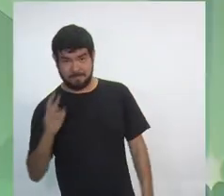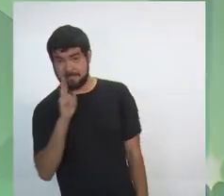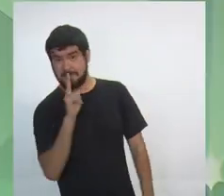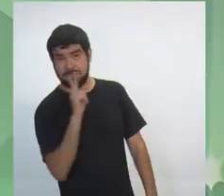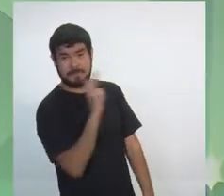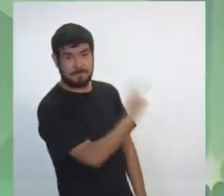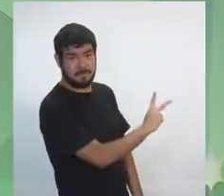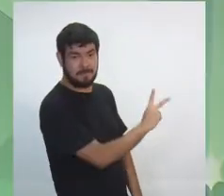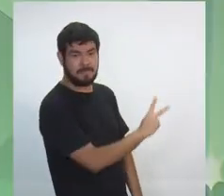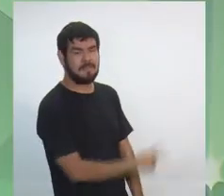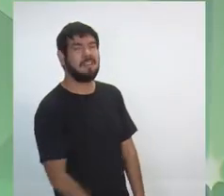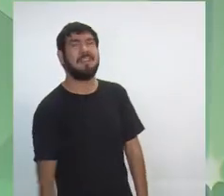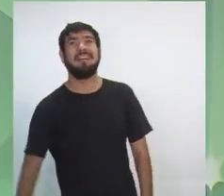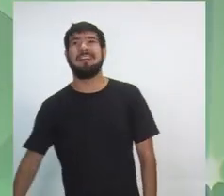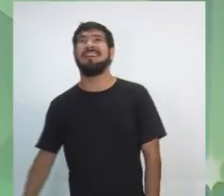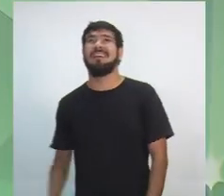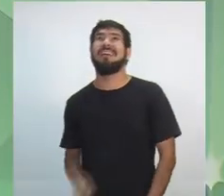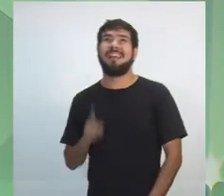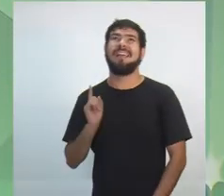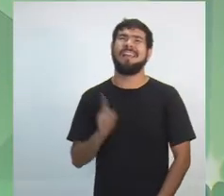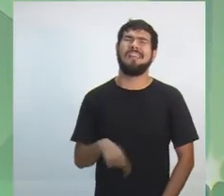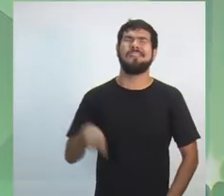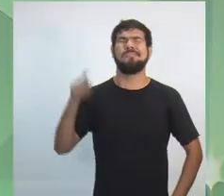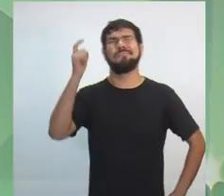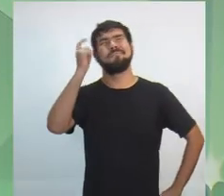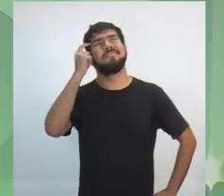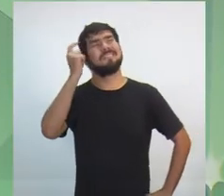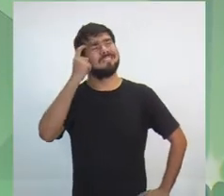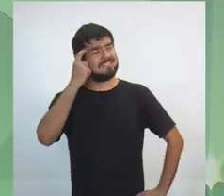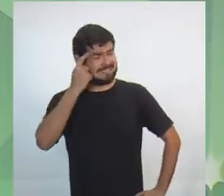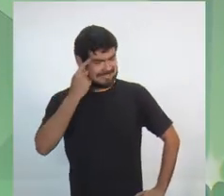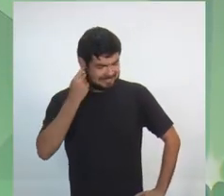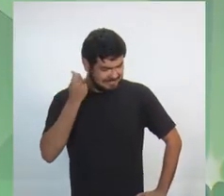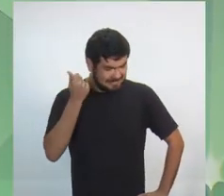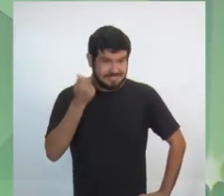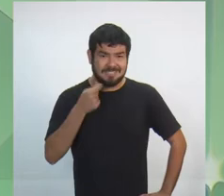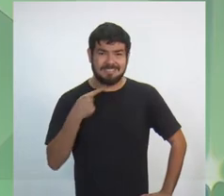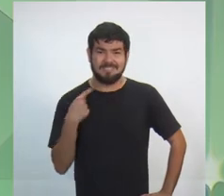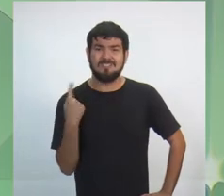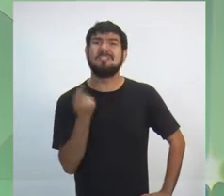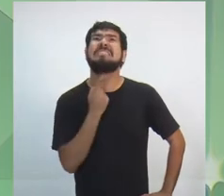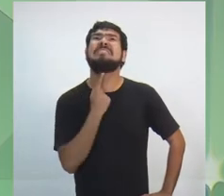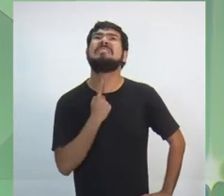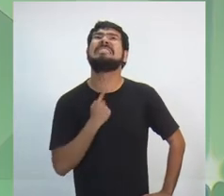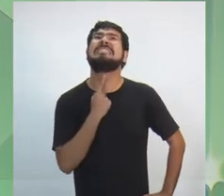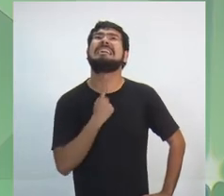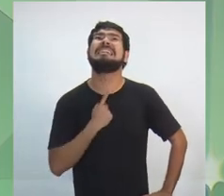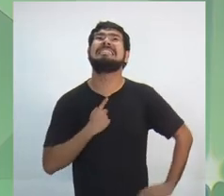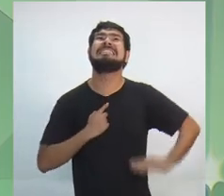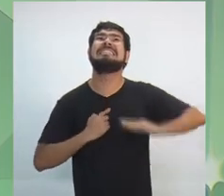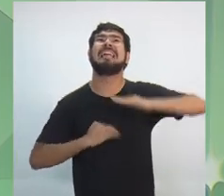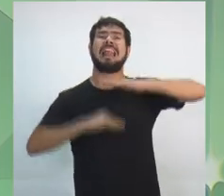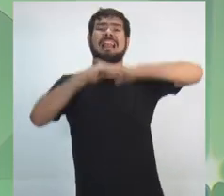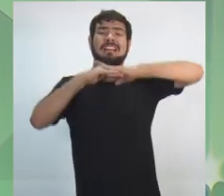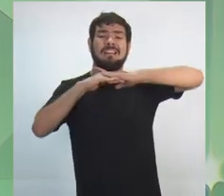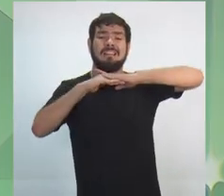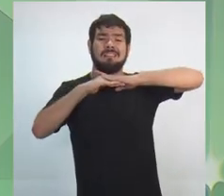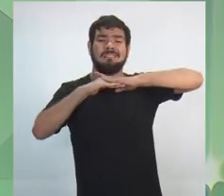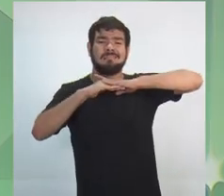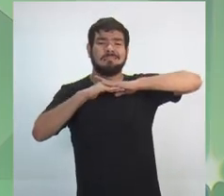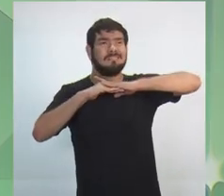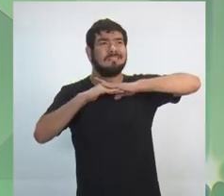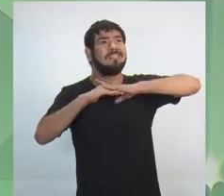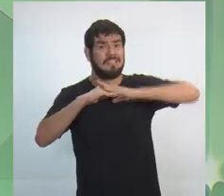candidata. Pois é, candidato Wilson, eu penso que o nosso desejo, ele tem limitações.